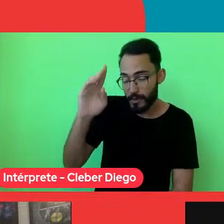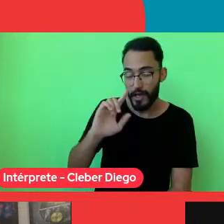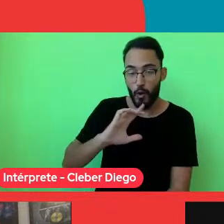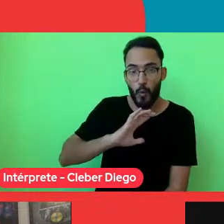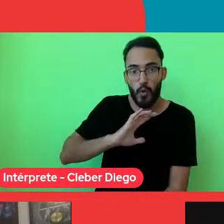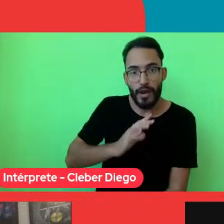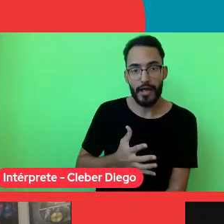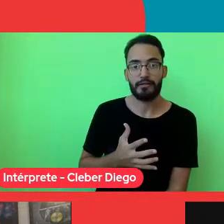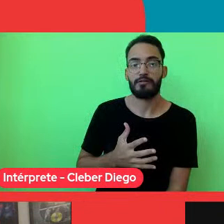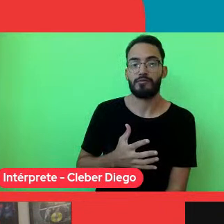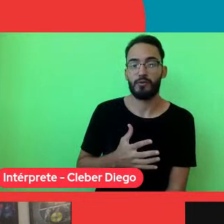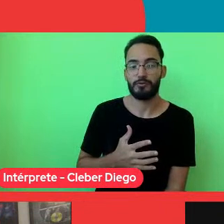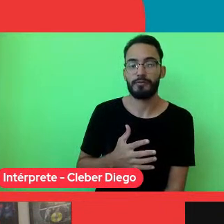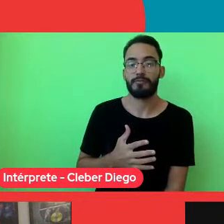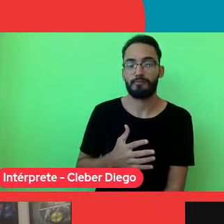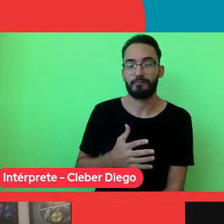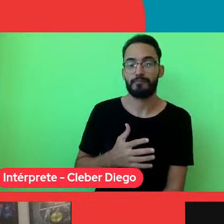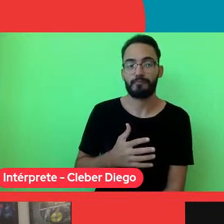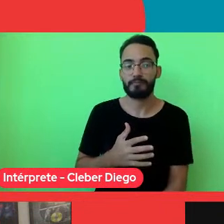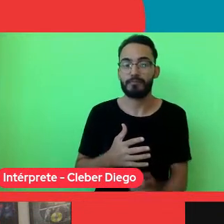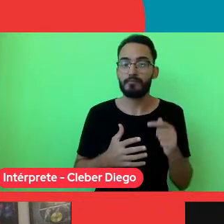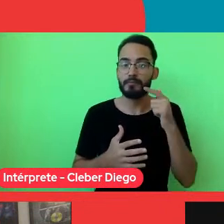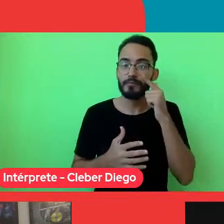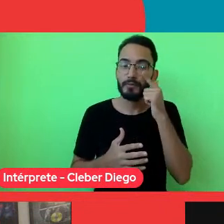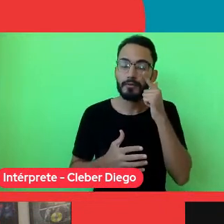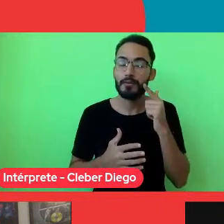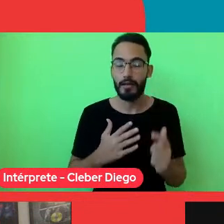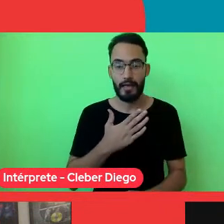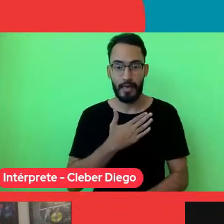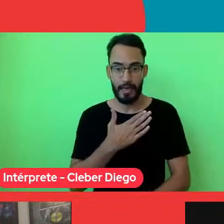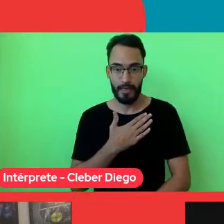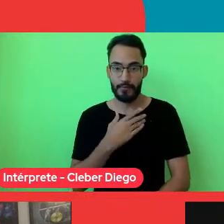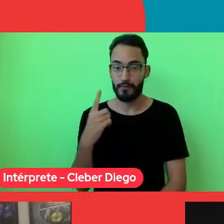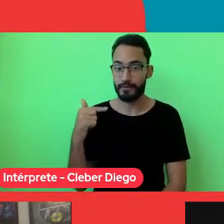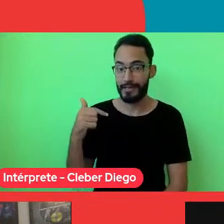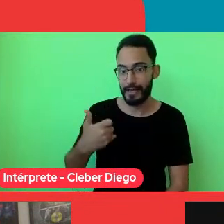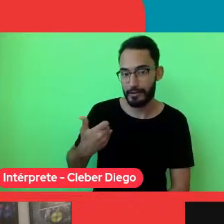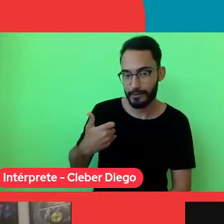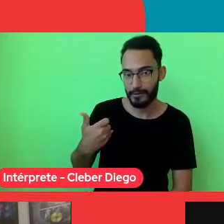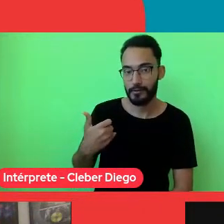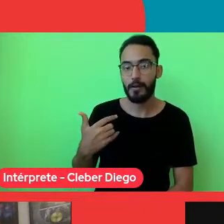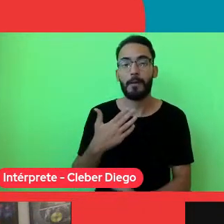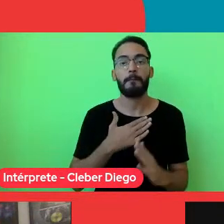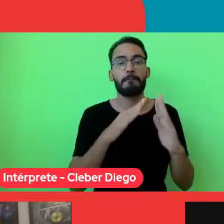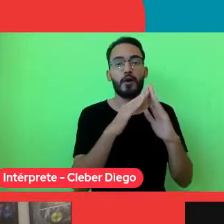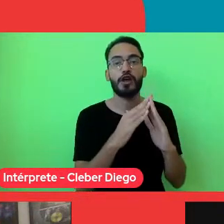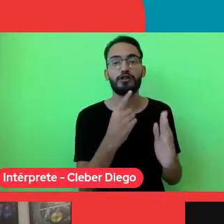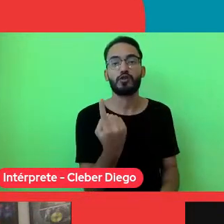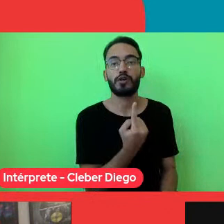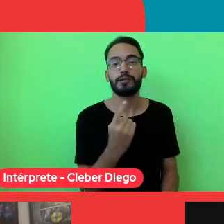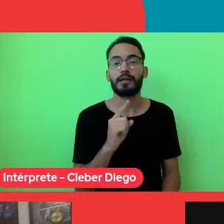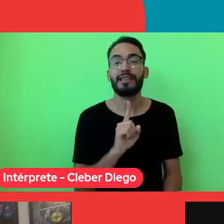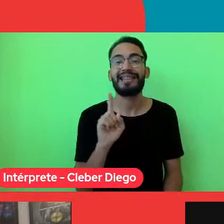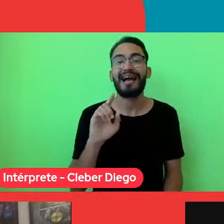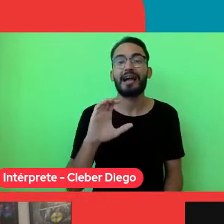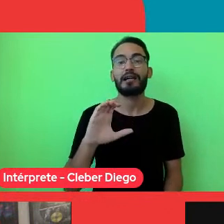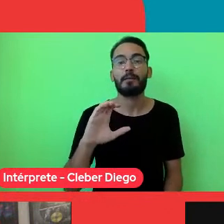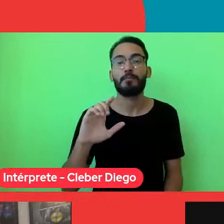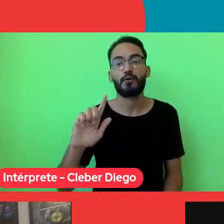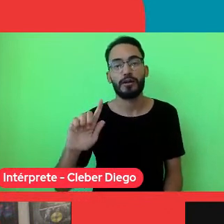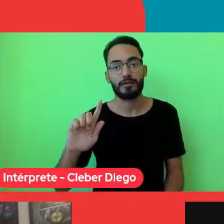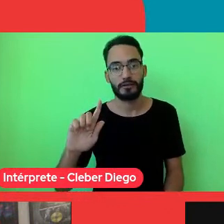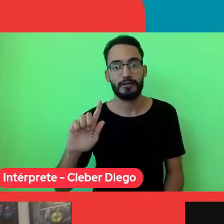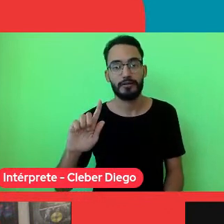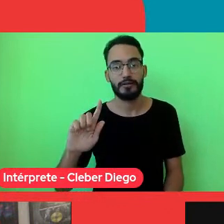né? Ah, acho que eu saí de casa com 17 anos para ir morar sozinha em Campo Grande e em busca do meu sonho, que